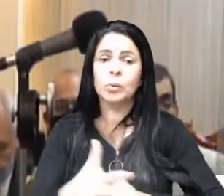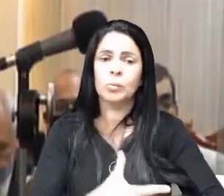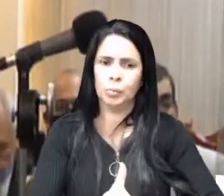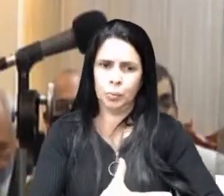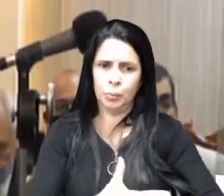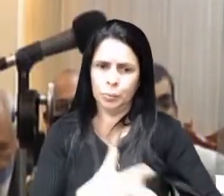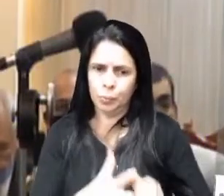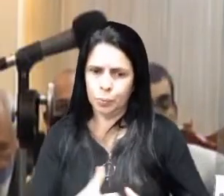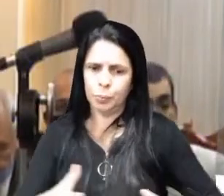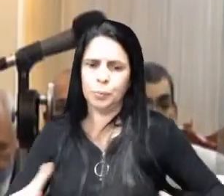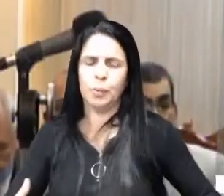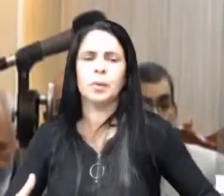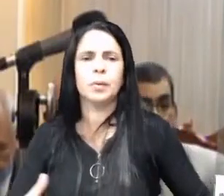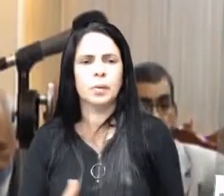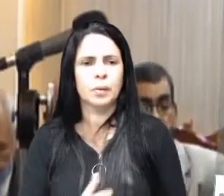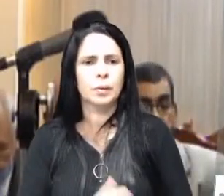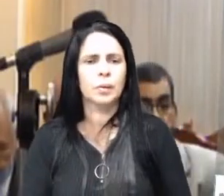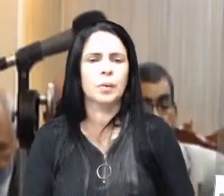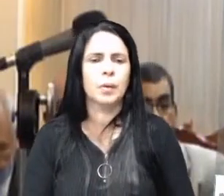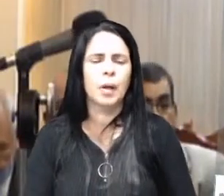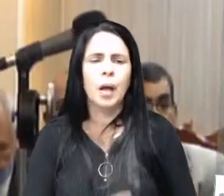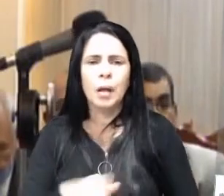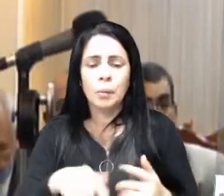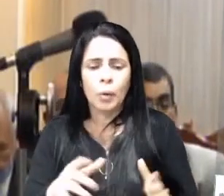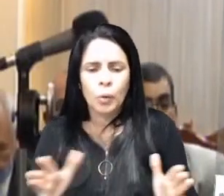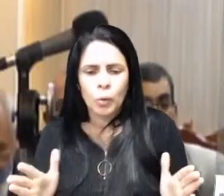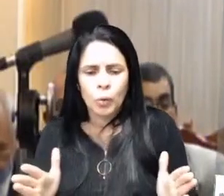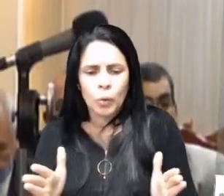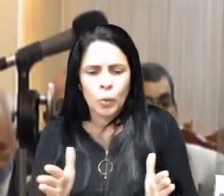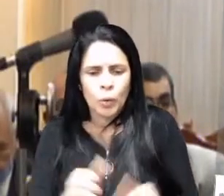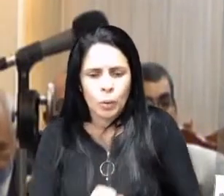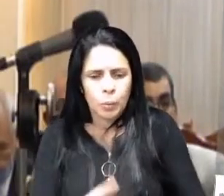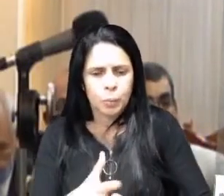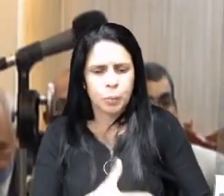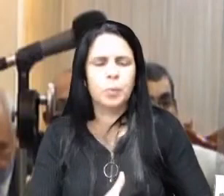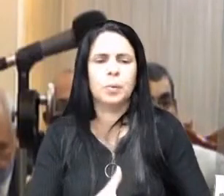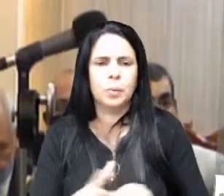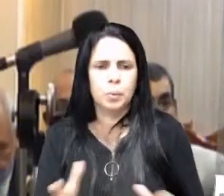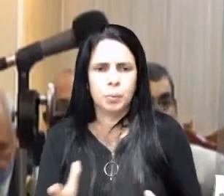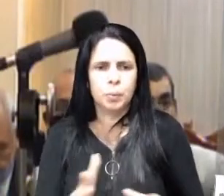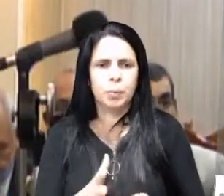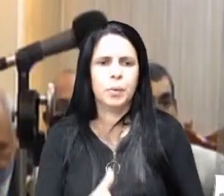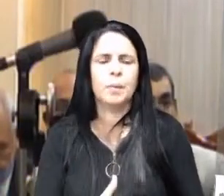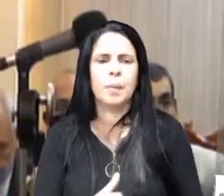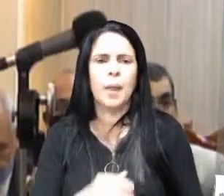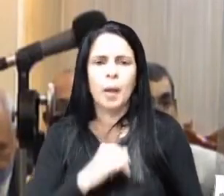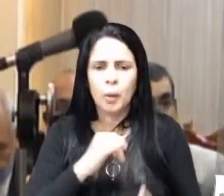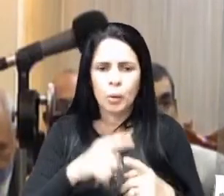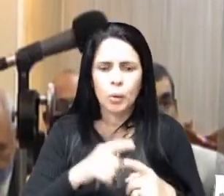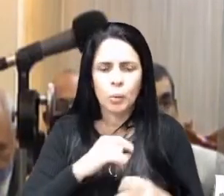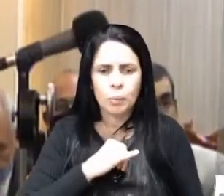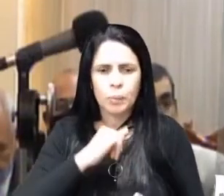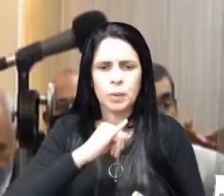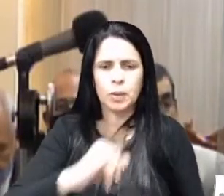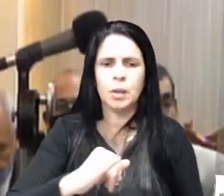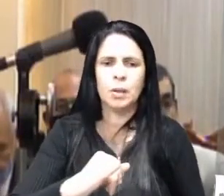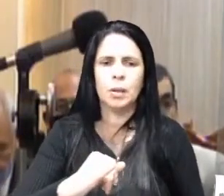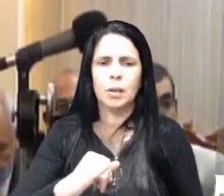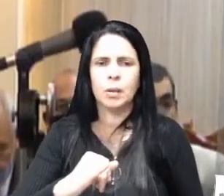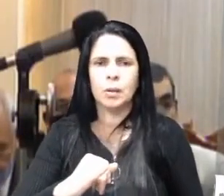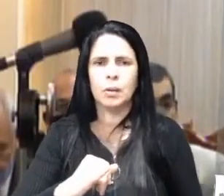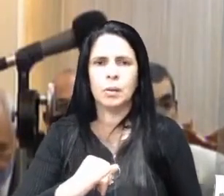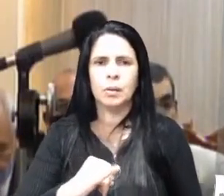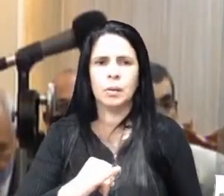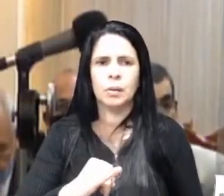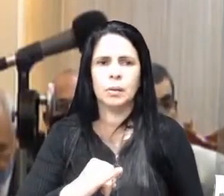foi terminando, né, que foi diminuindo o índice, e eu comecei a anunciar que ia cortar algumas programações,